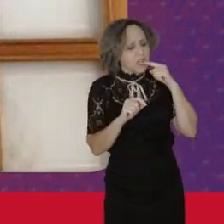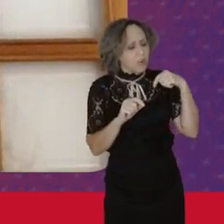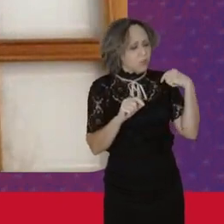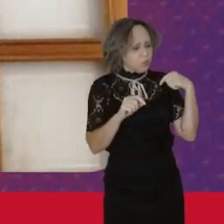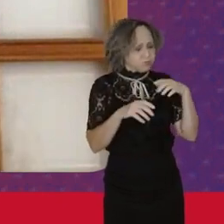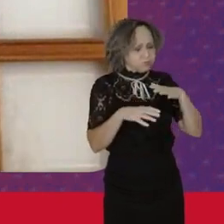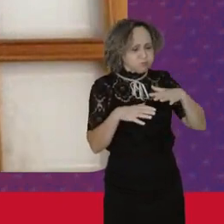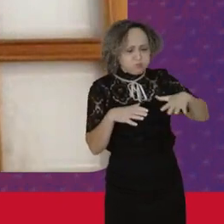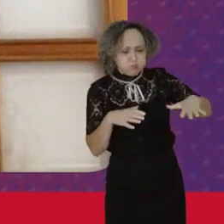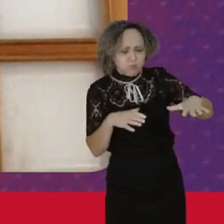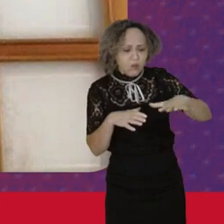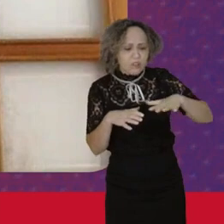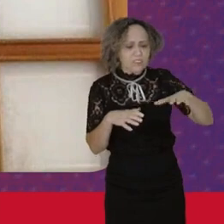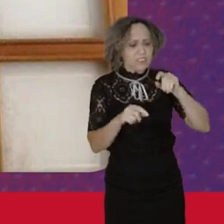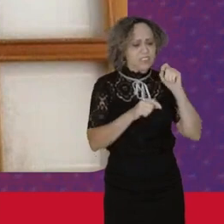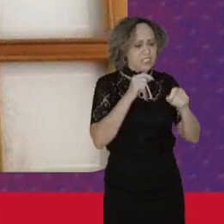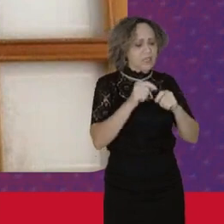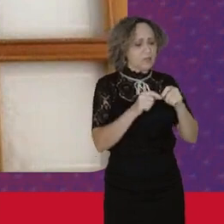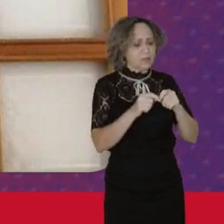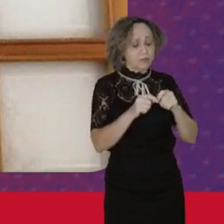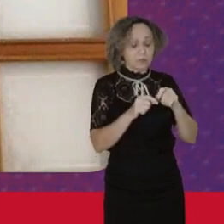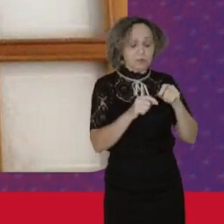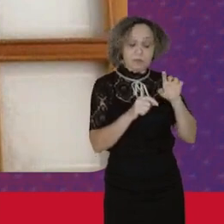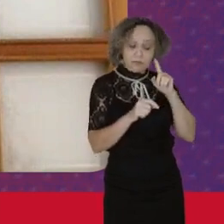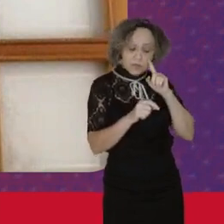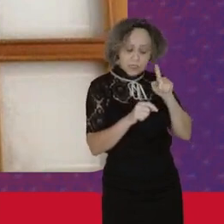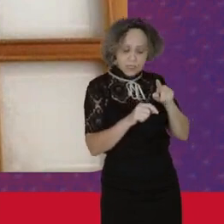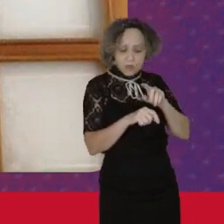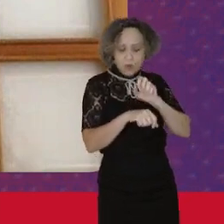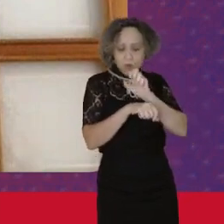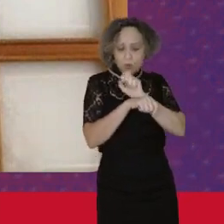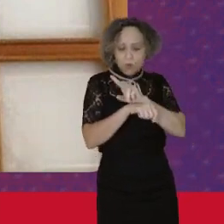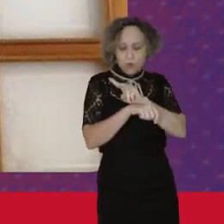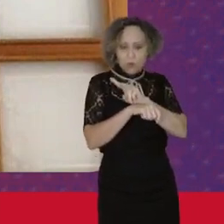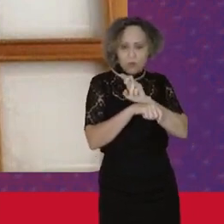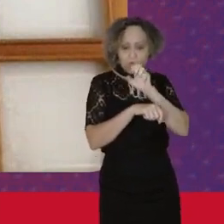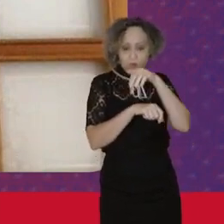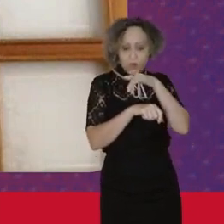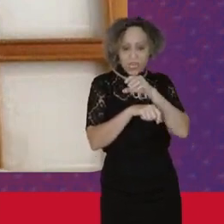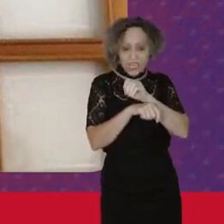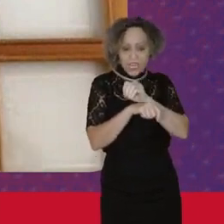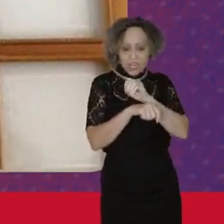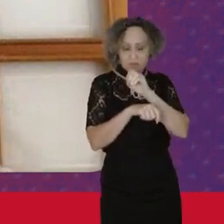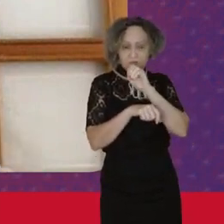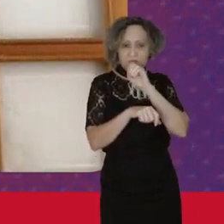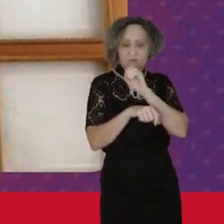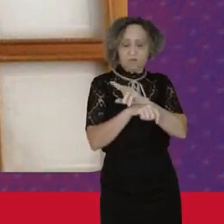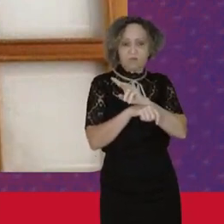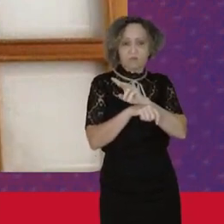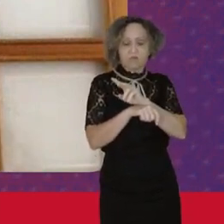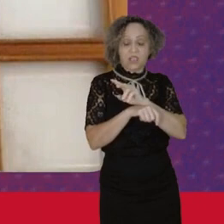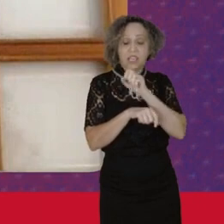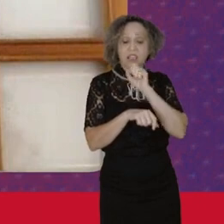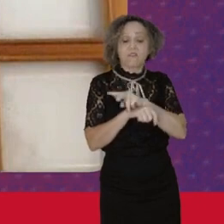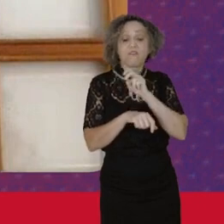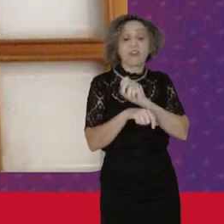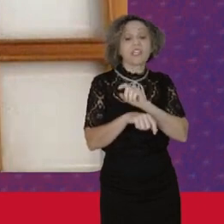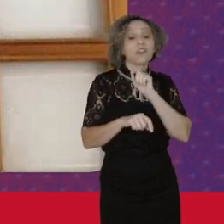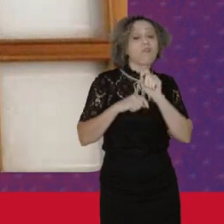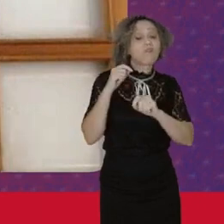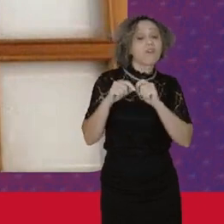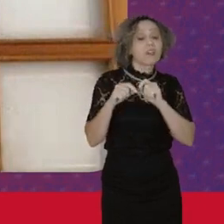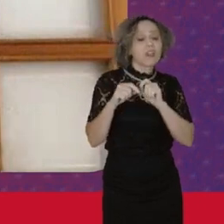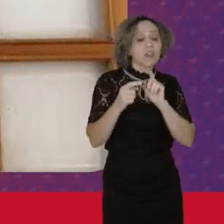Os agrotóxicos, eles foram desenvolvidos pela ciência, né, também, pela ciência comprometida com as corporações.